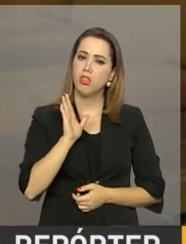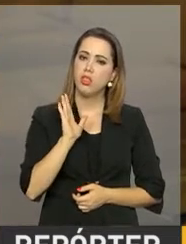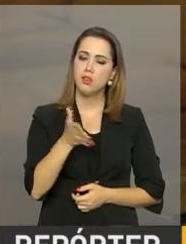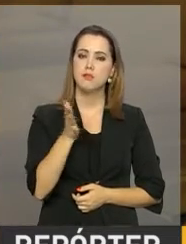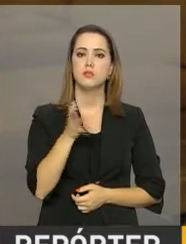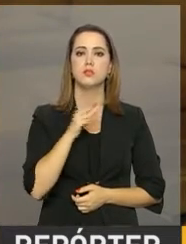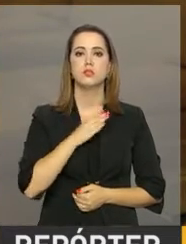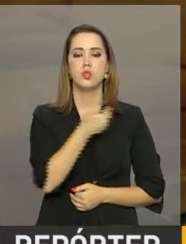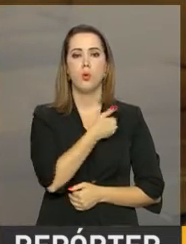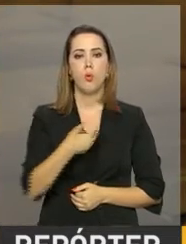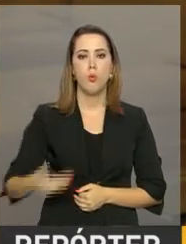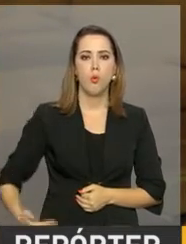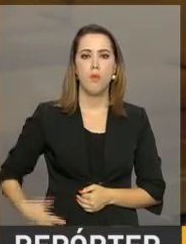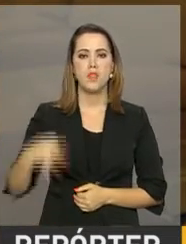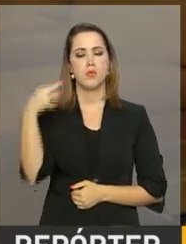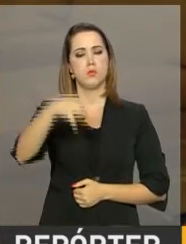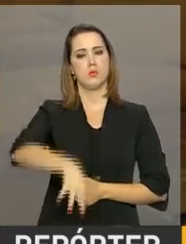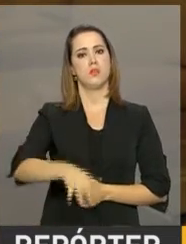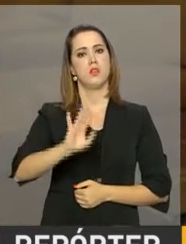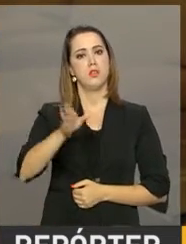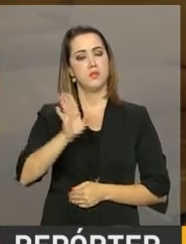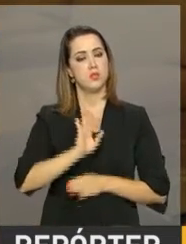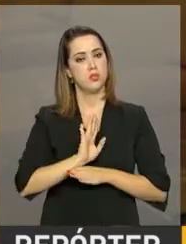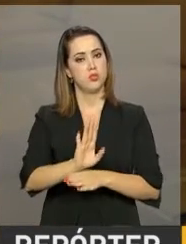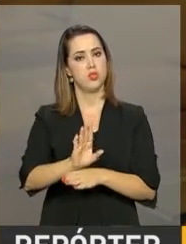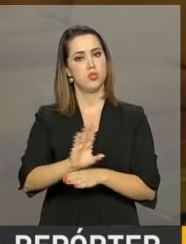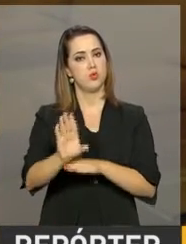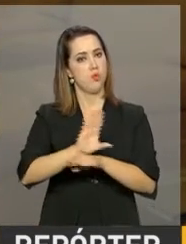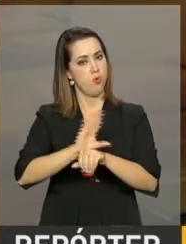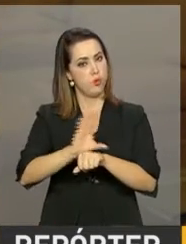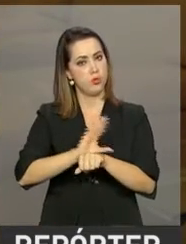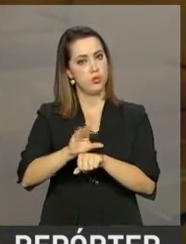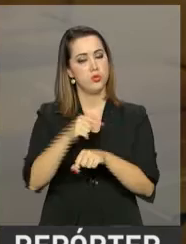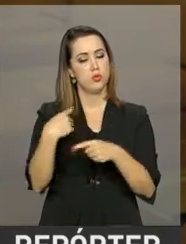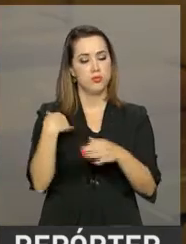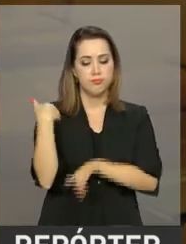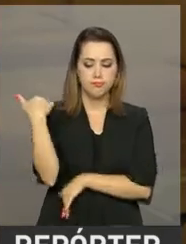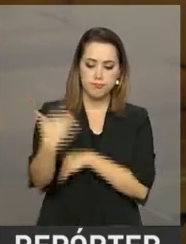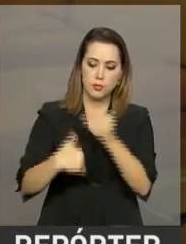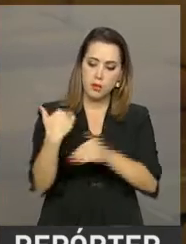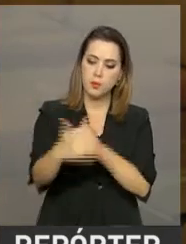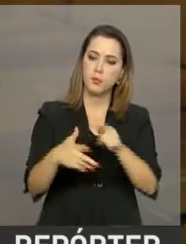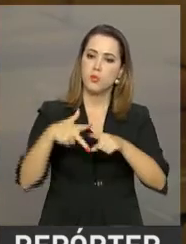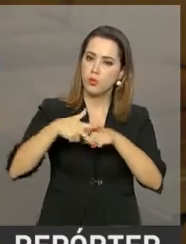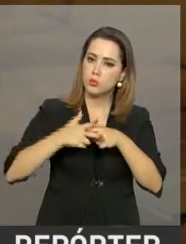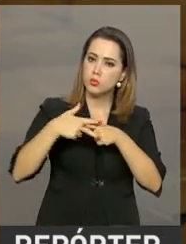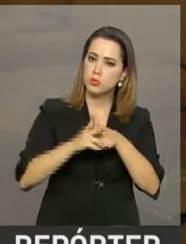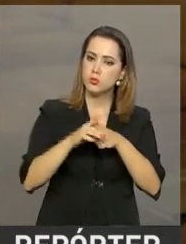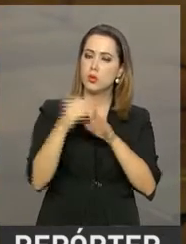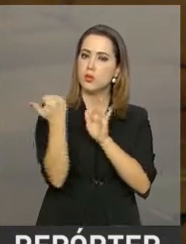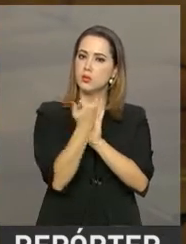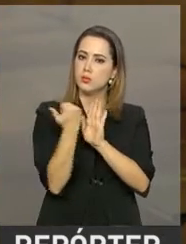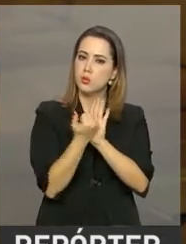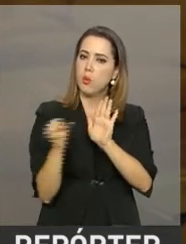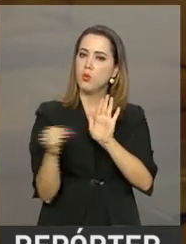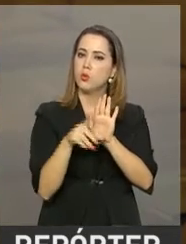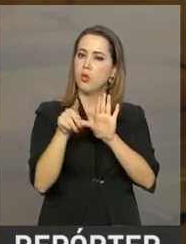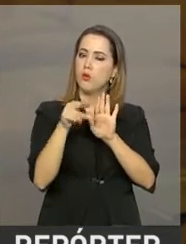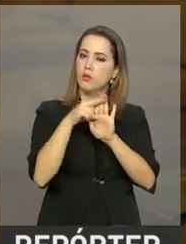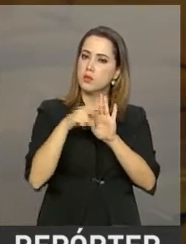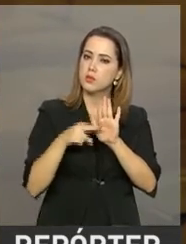está respaldado pelas prerrogativas constitucionais, de avançar na pauta das reformas e, consequentemente, fazer o